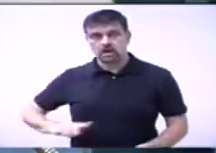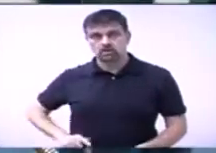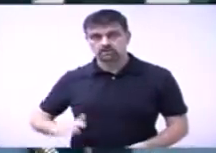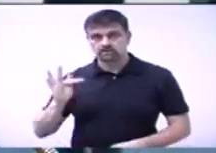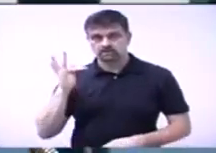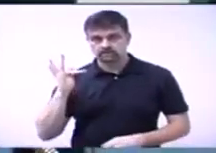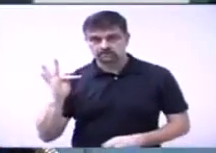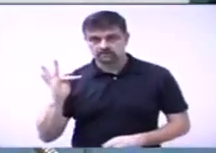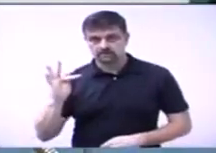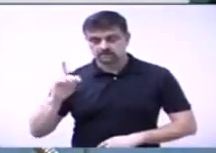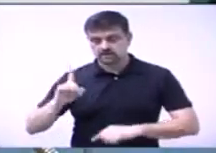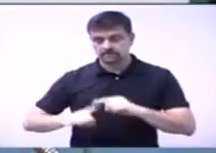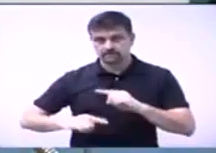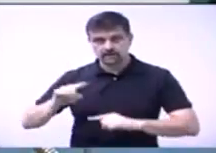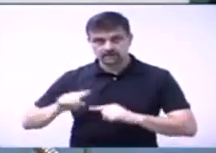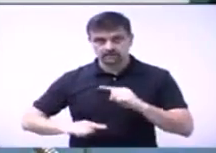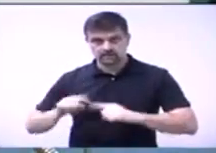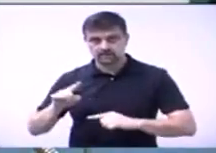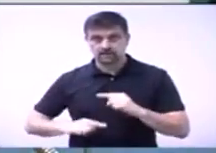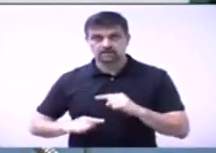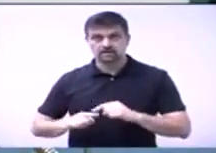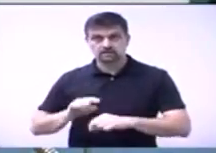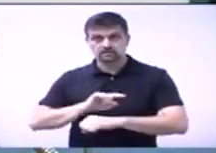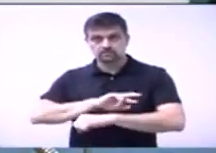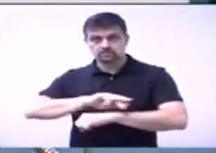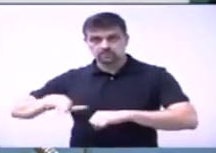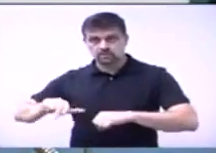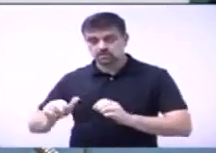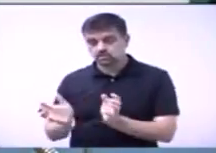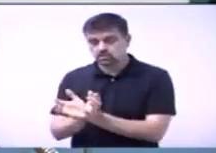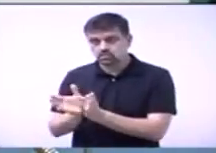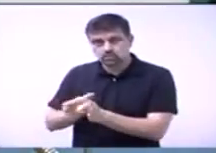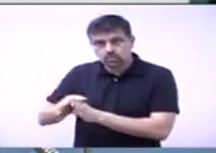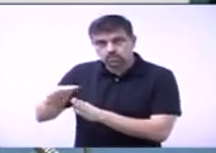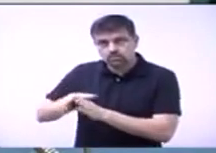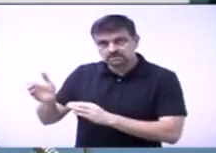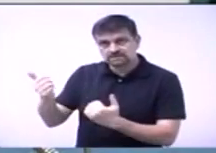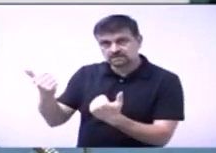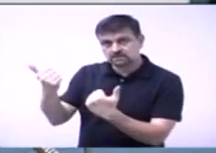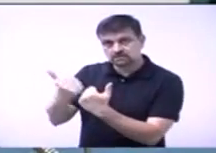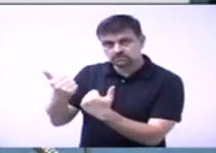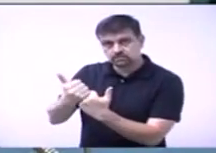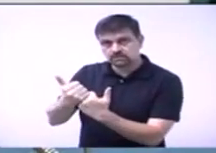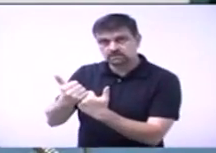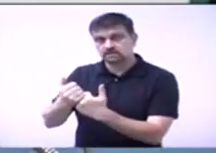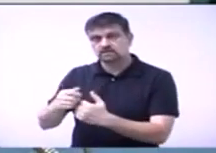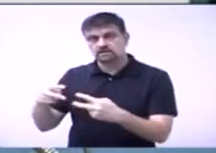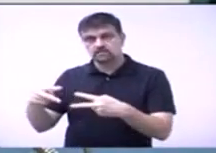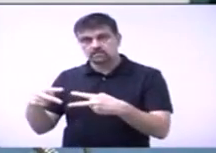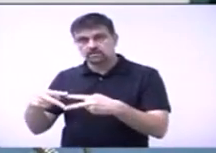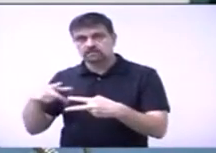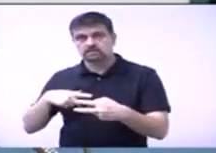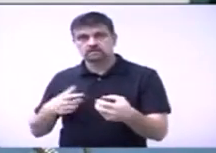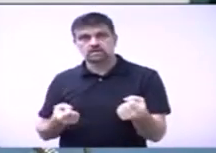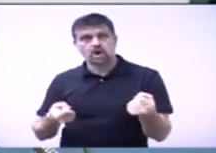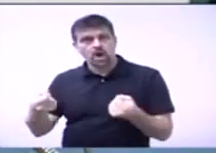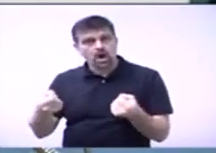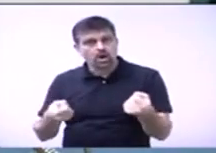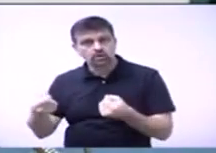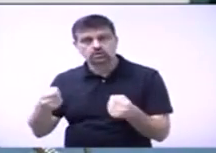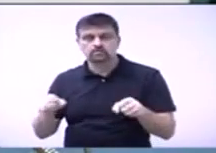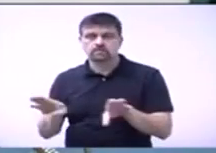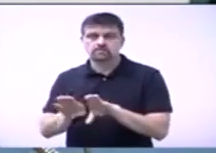de equipagem para o Conselho Tutelar de Paulínia, contendo automóvel,